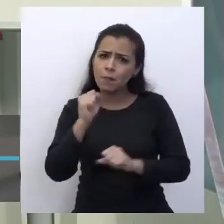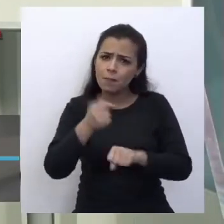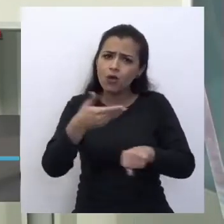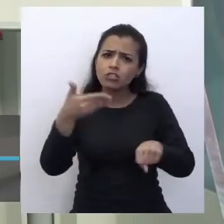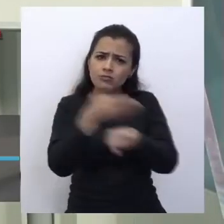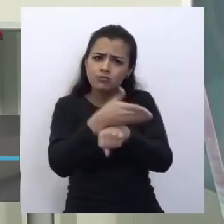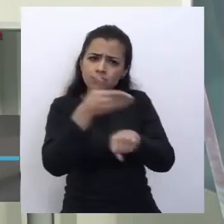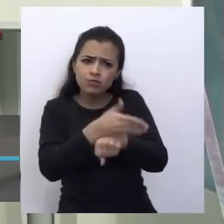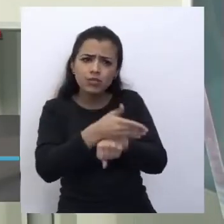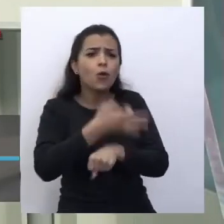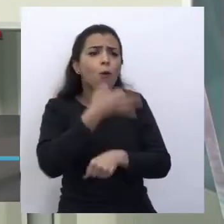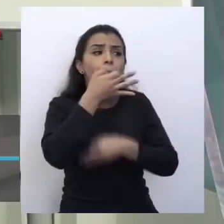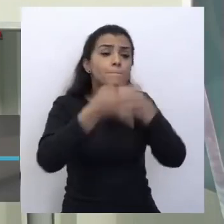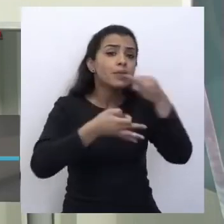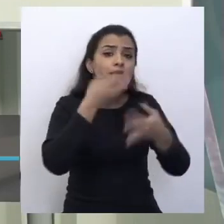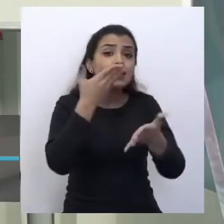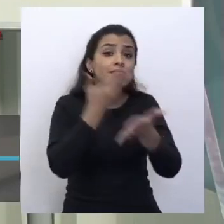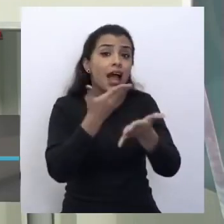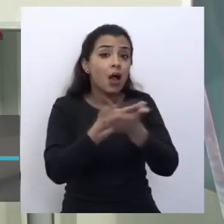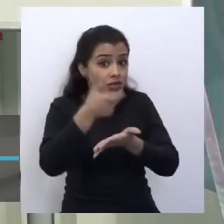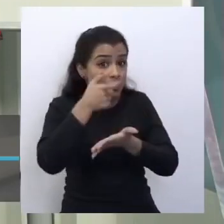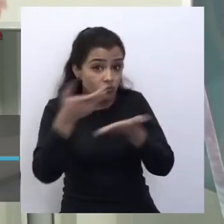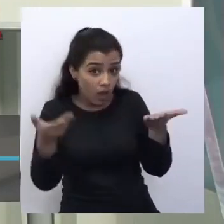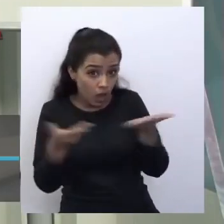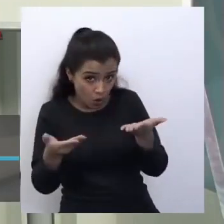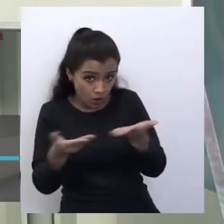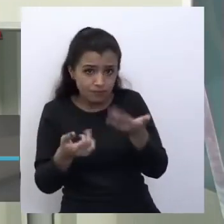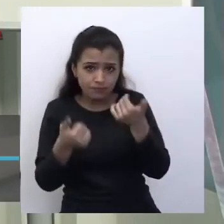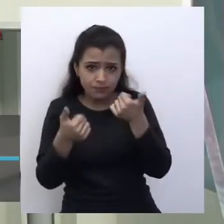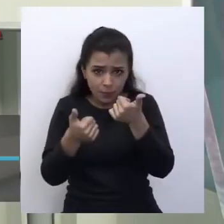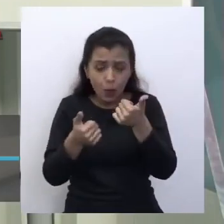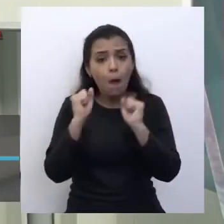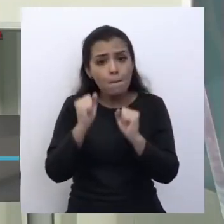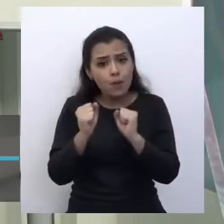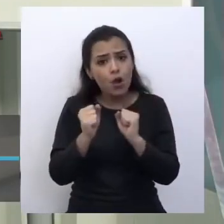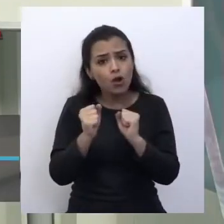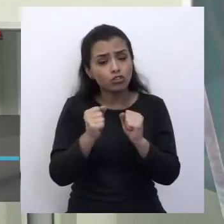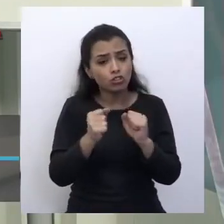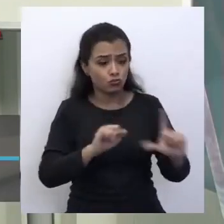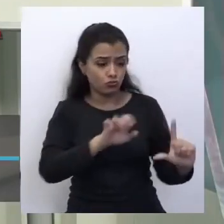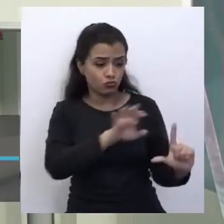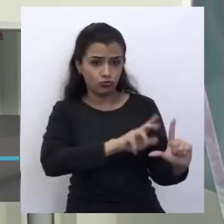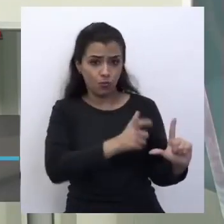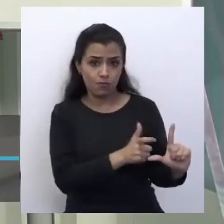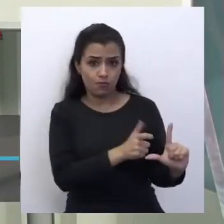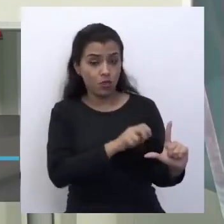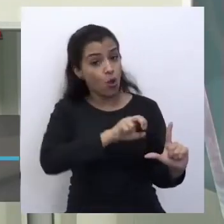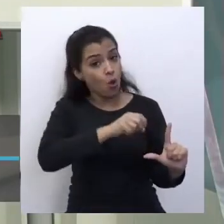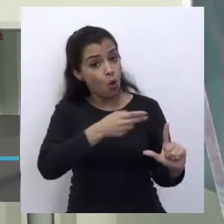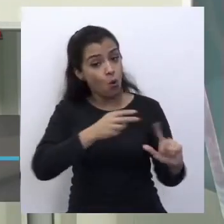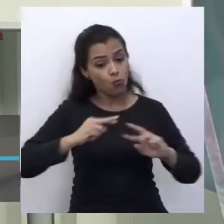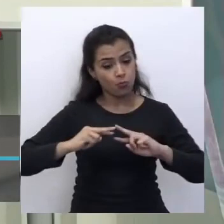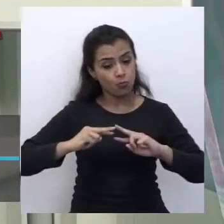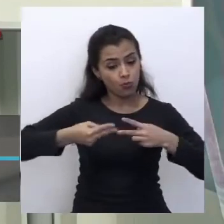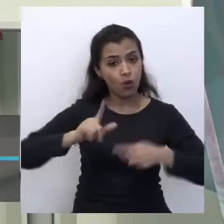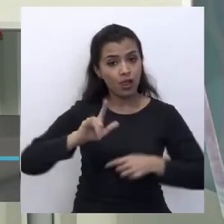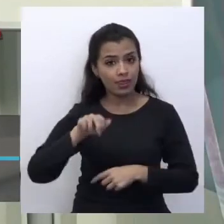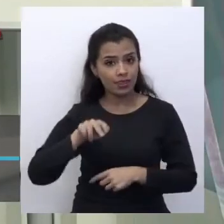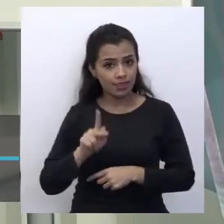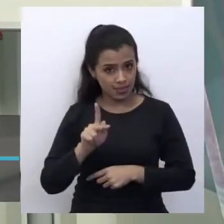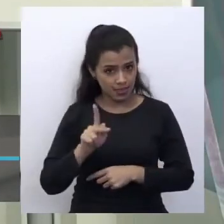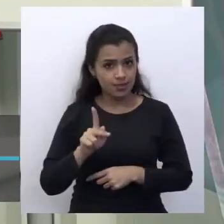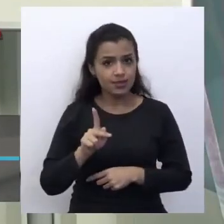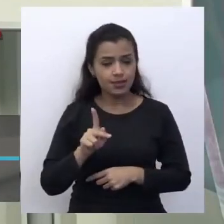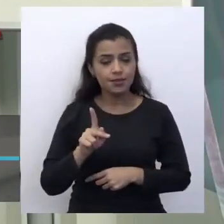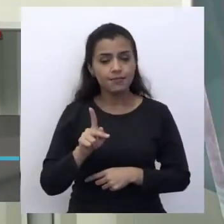que vocês acharam da aula que acabaram de assistir. Você pode usar o QR Code ou entrar pelo link no final de cada aula